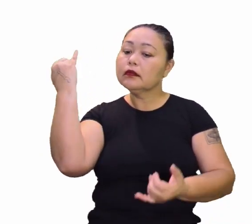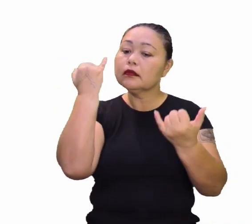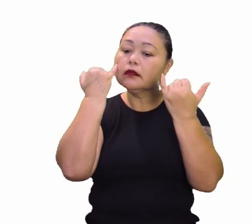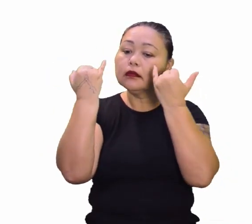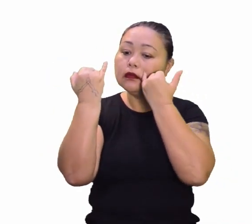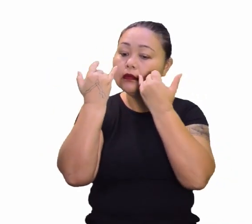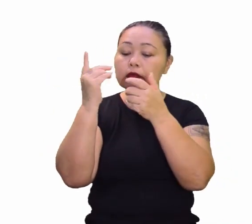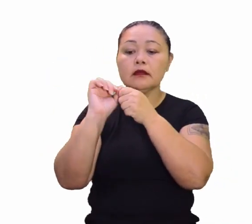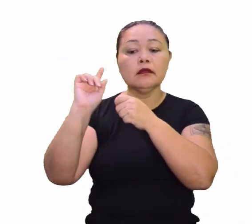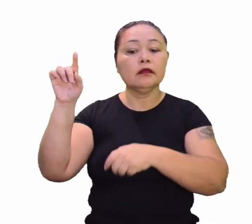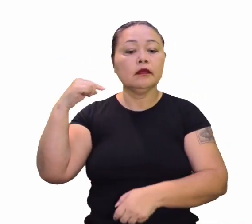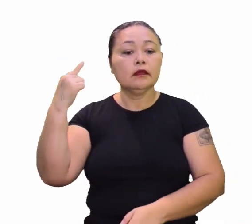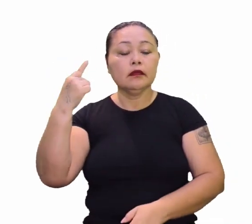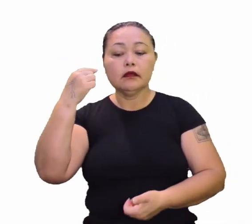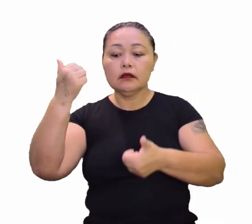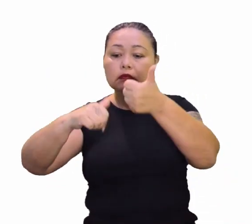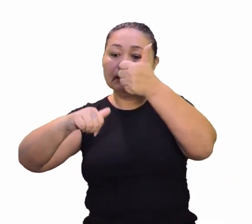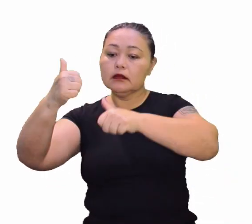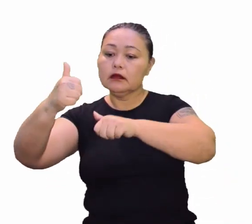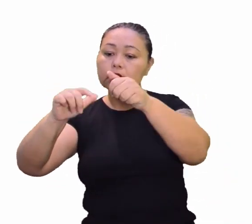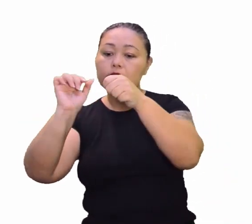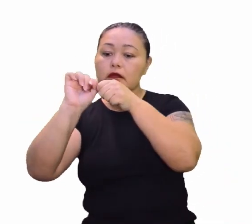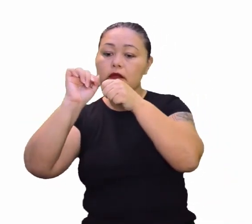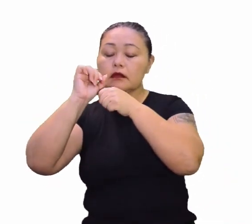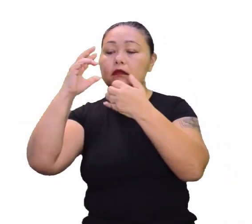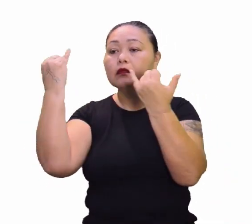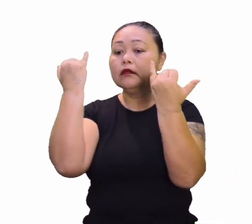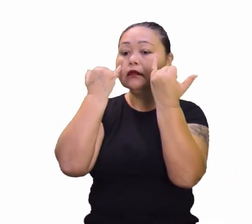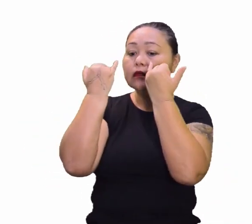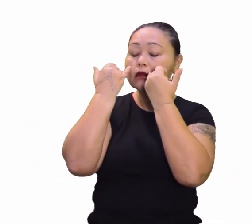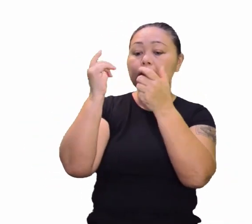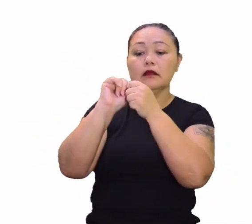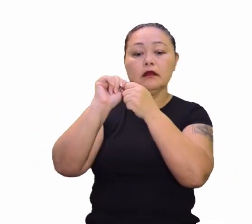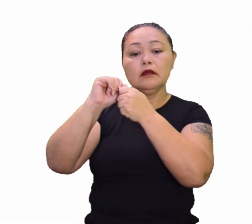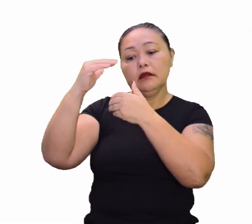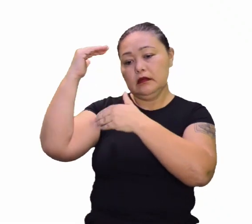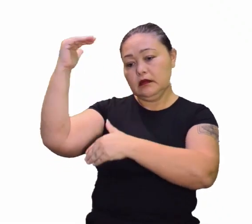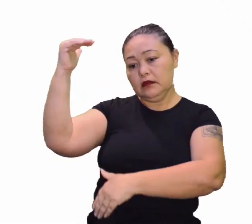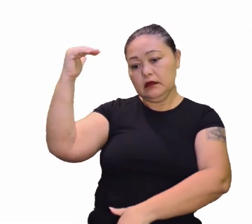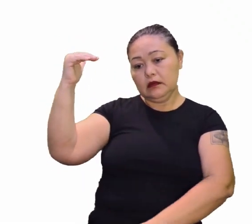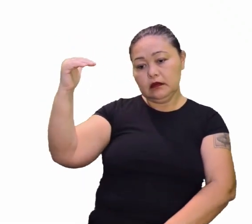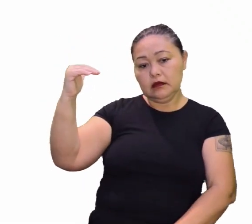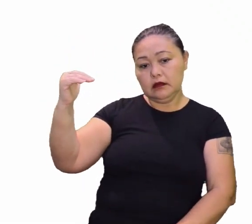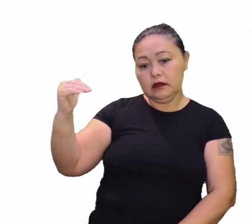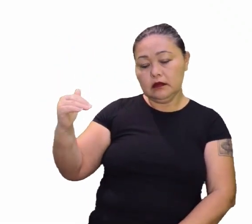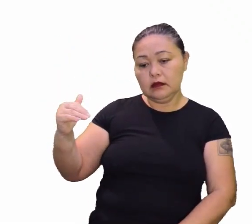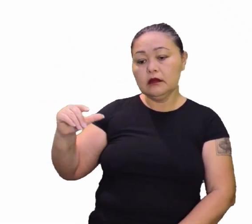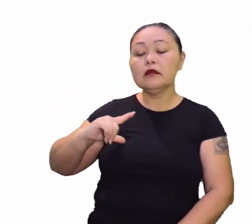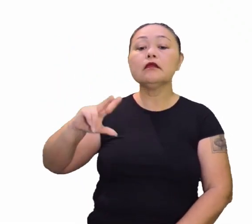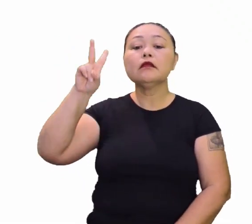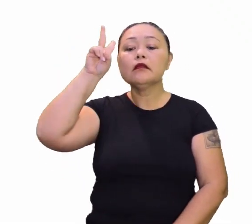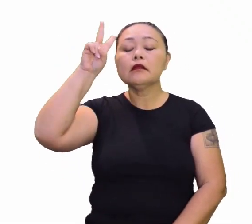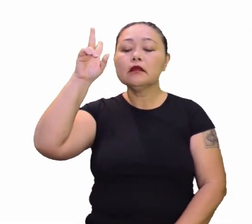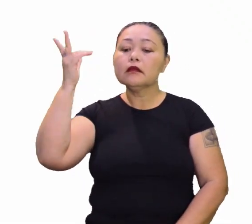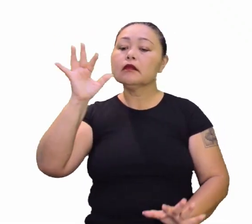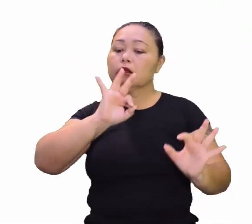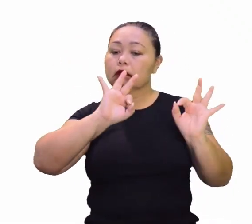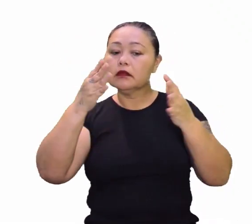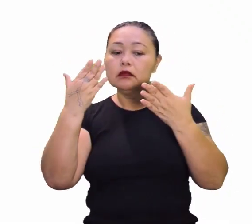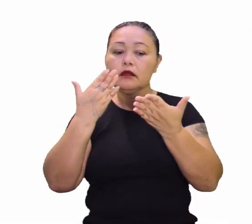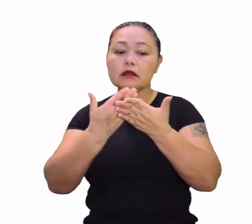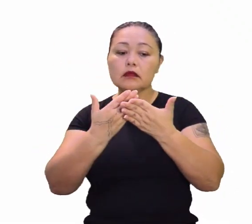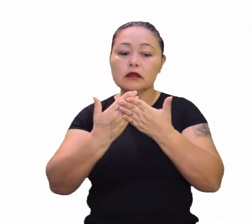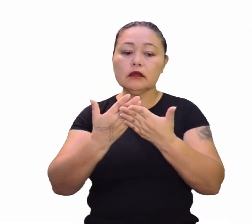a gente consegue ver com a análise, a partir da análise dessas informações na tabela. E só lembrando que falei para vocês durante a aula, que de